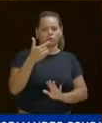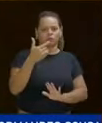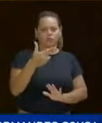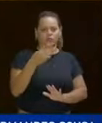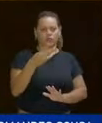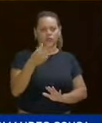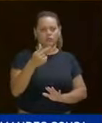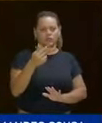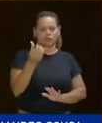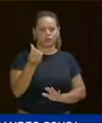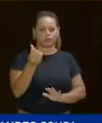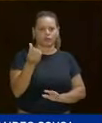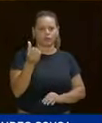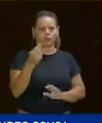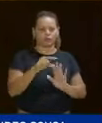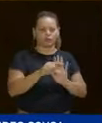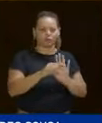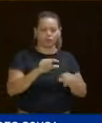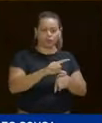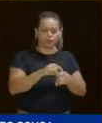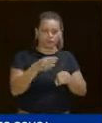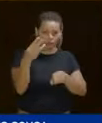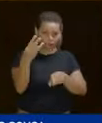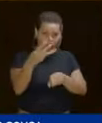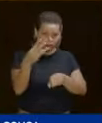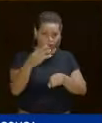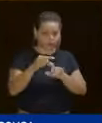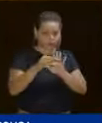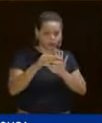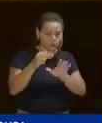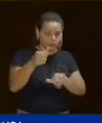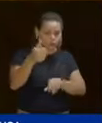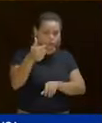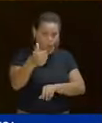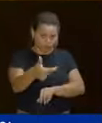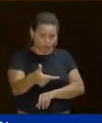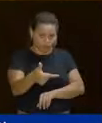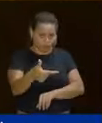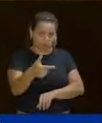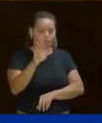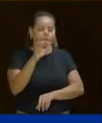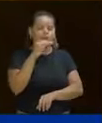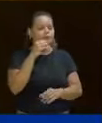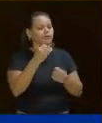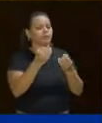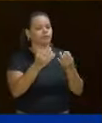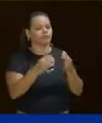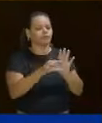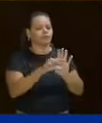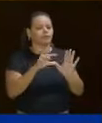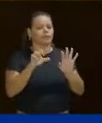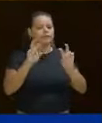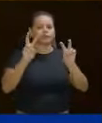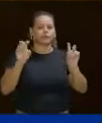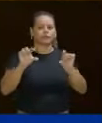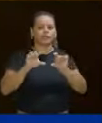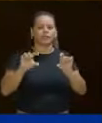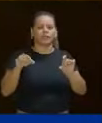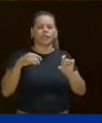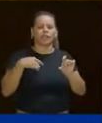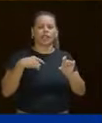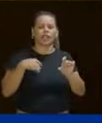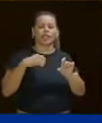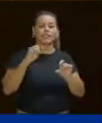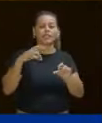artigo 3º, no inciso 12, diz o seguinte: a quitação para fins de instrução de registro de